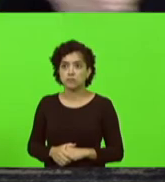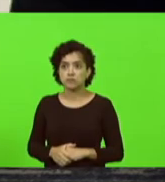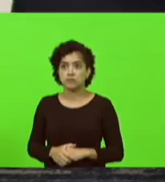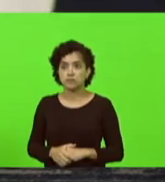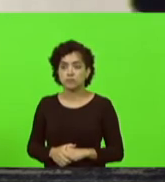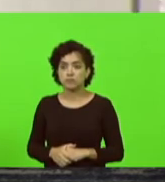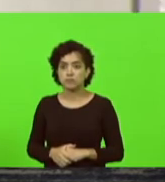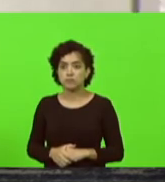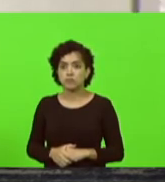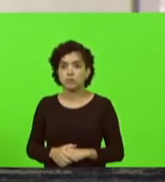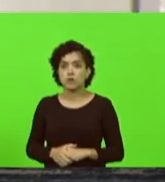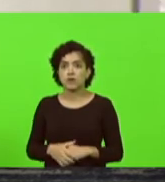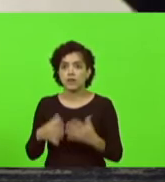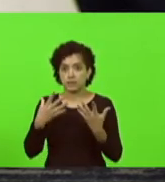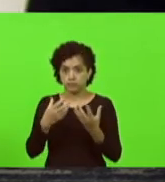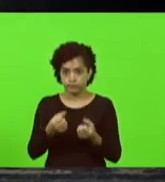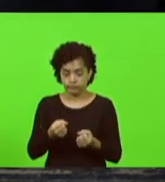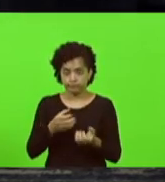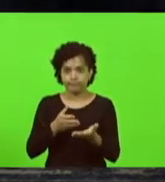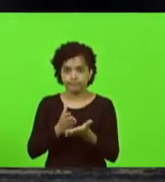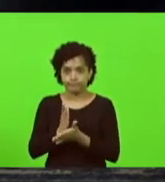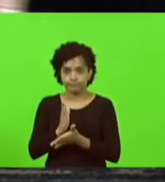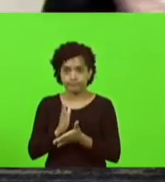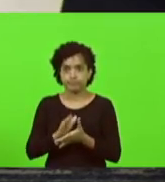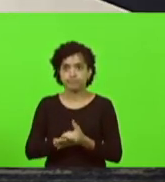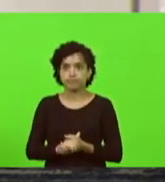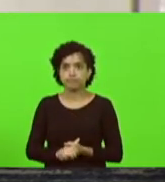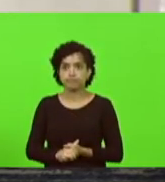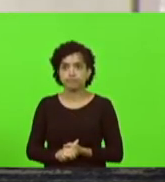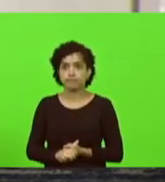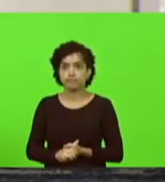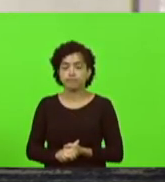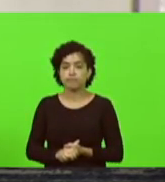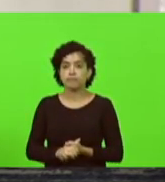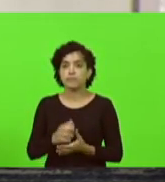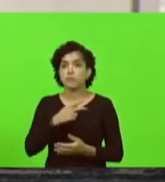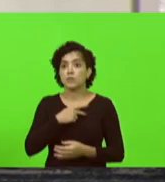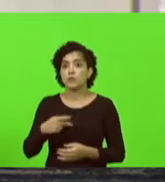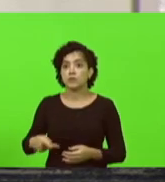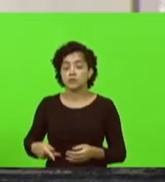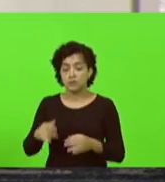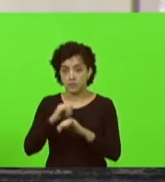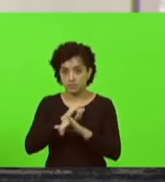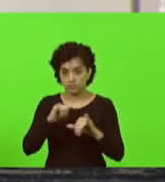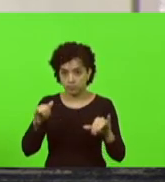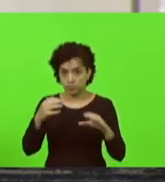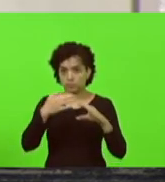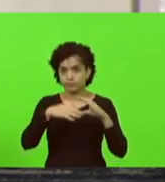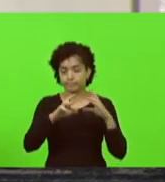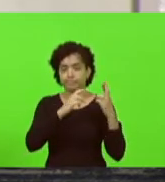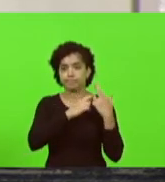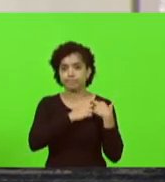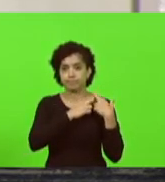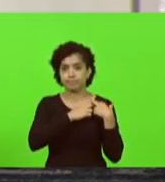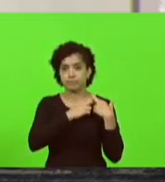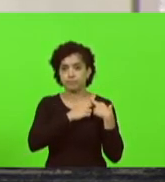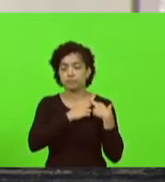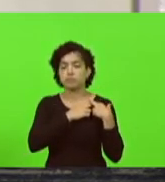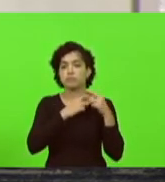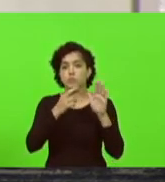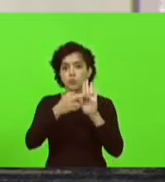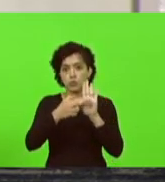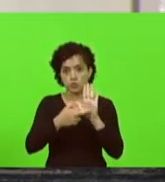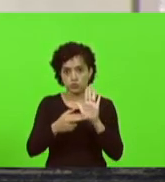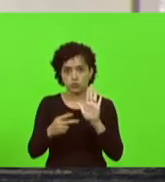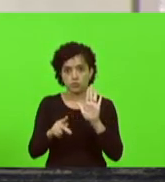que deferimos e aprovamos. Essa presidência comunica que encaminhará aos destinatários, conforme determina